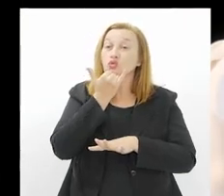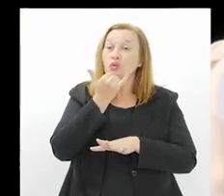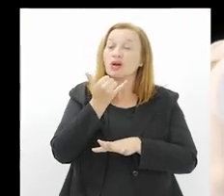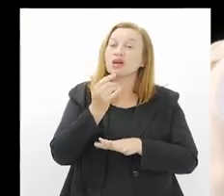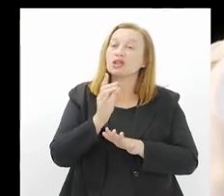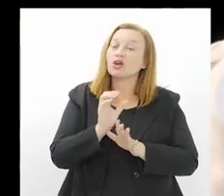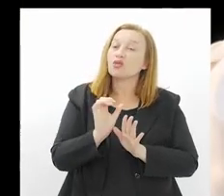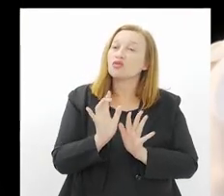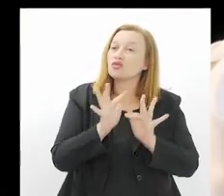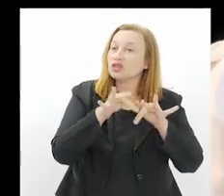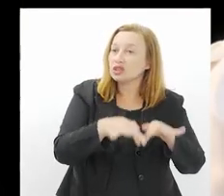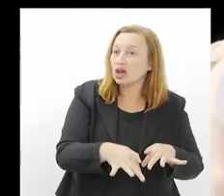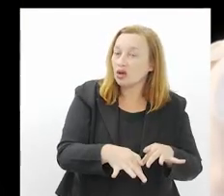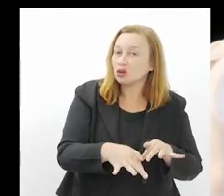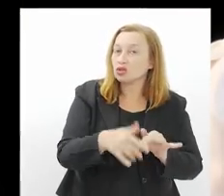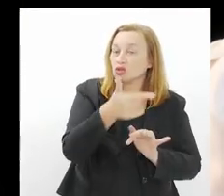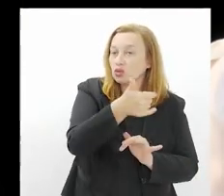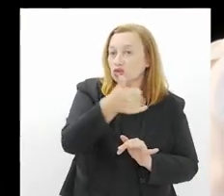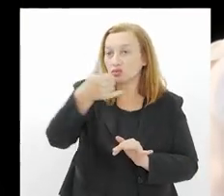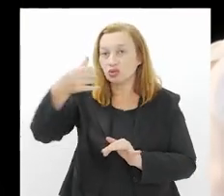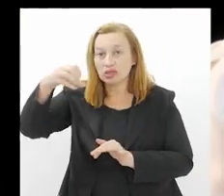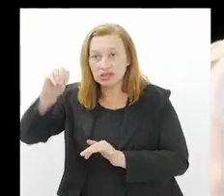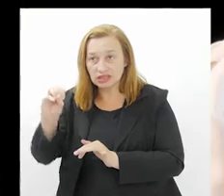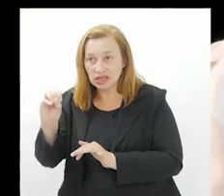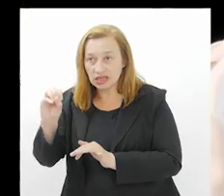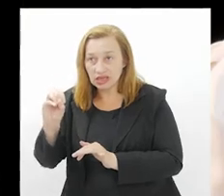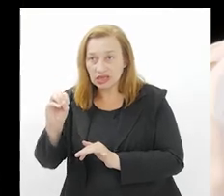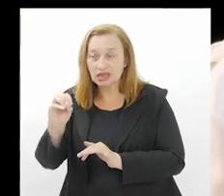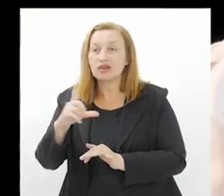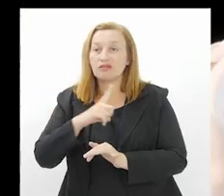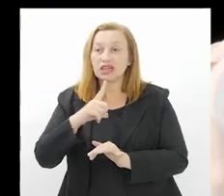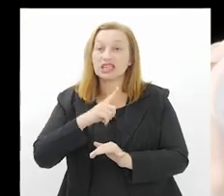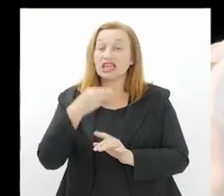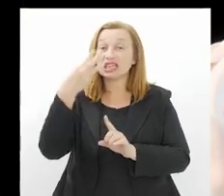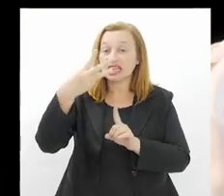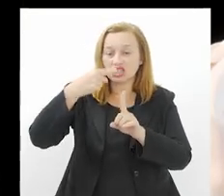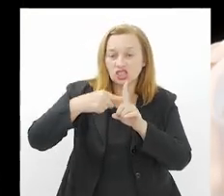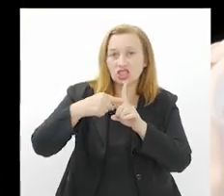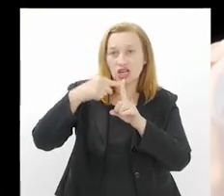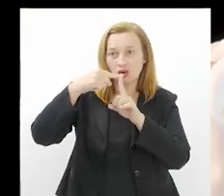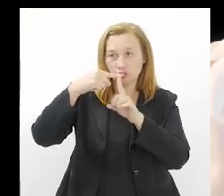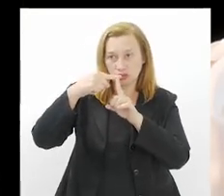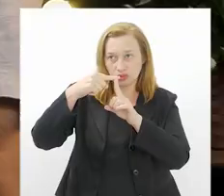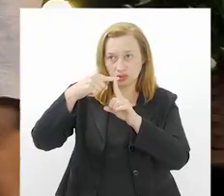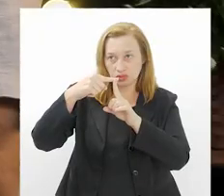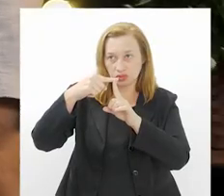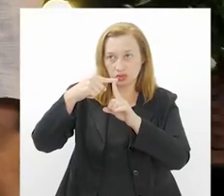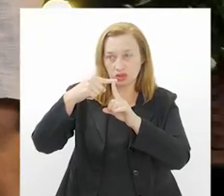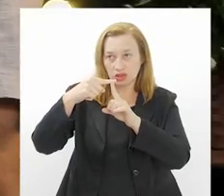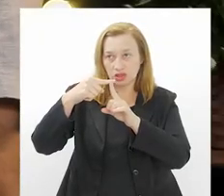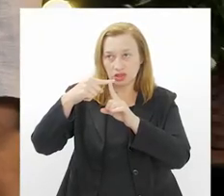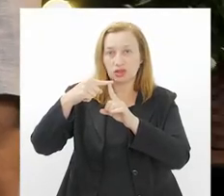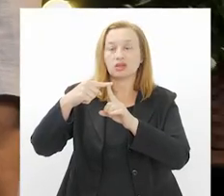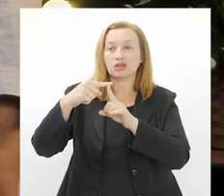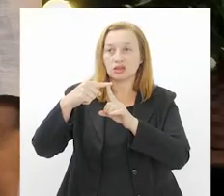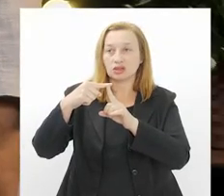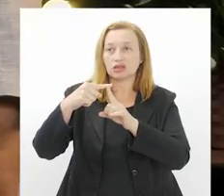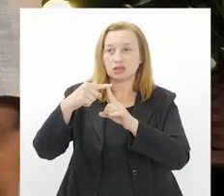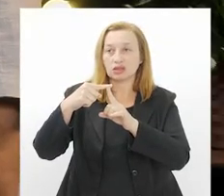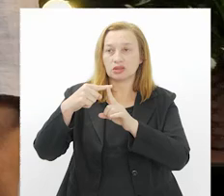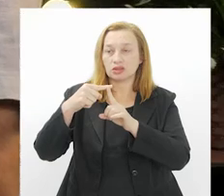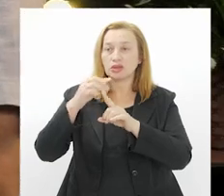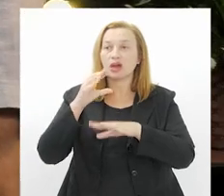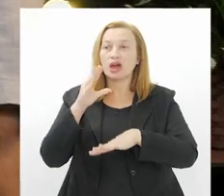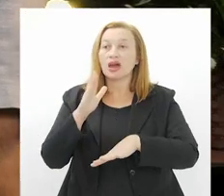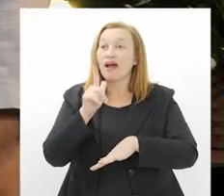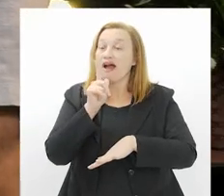até o final do século, ou seja, até 2100, a gente vai ter um aumento de 3 graus na temperatura. 3 graus na temperatura do mar?